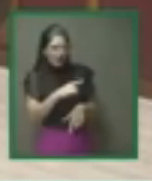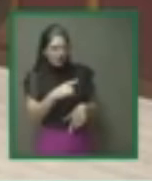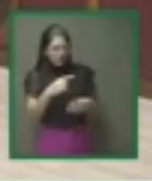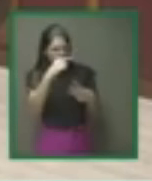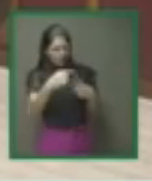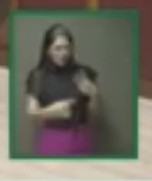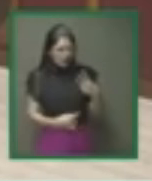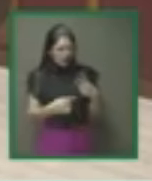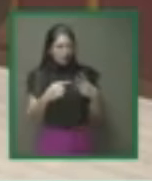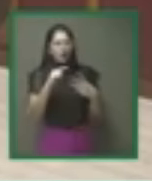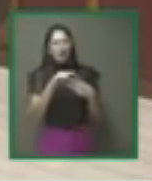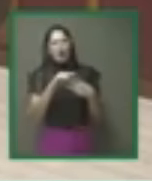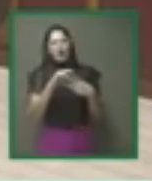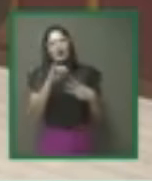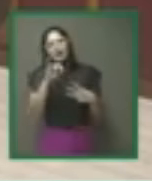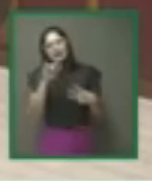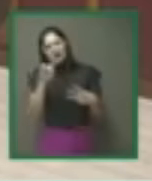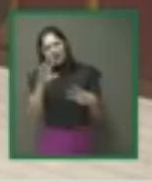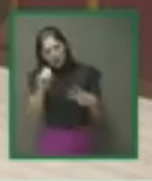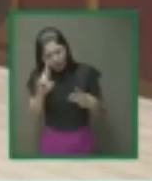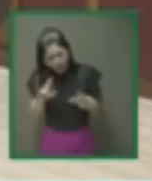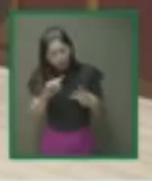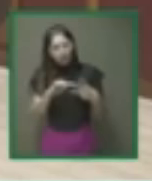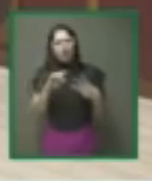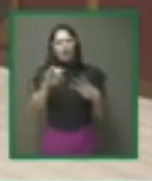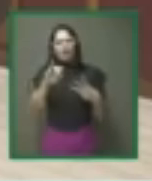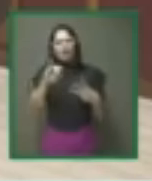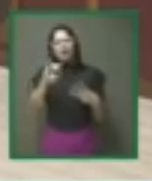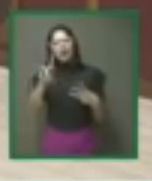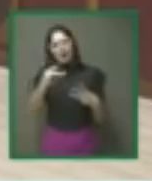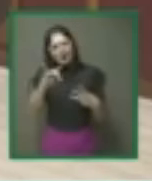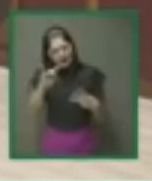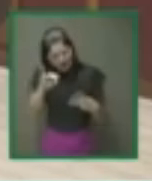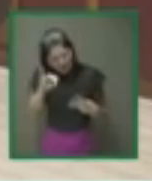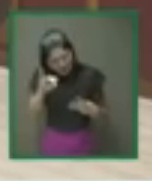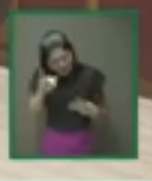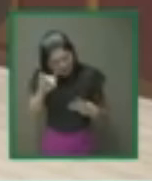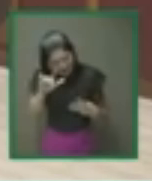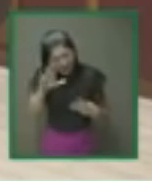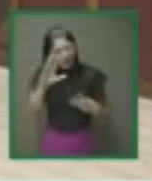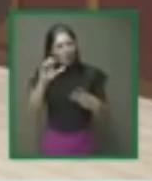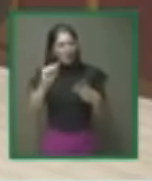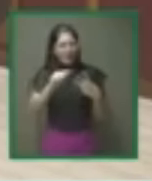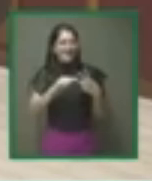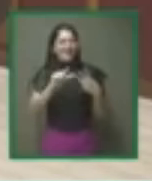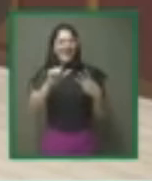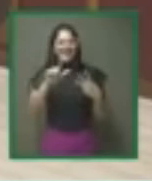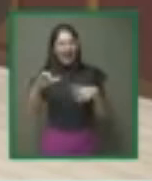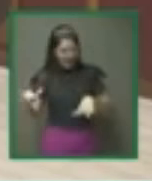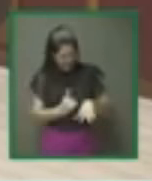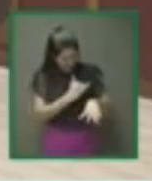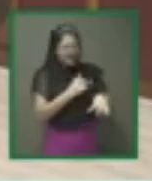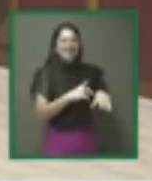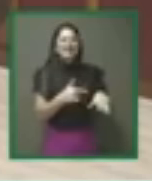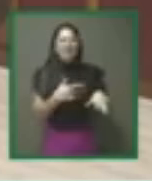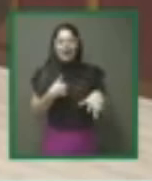Bruno, o Igor, a Ilma, a Elce, o Arthur, o Lohan. Eles tinham esse